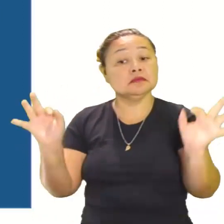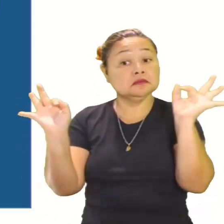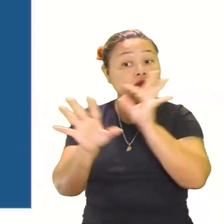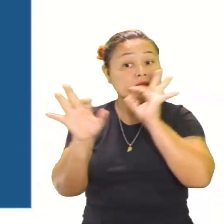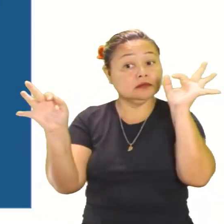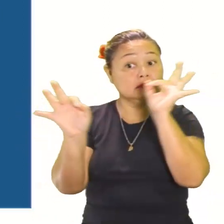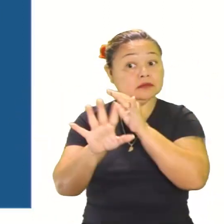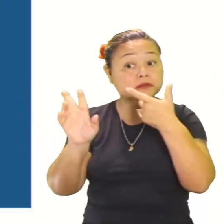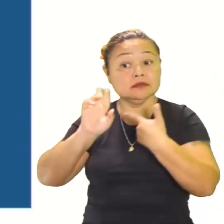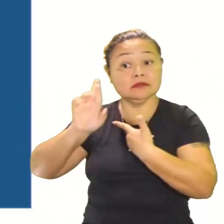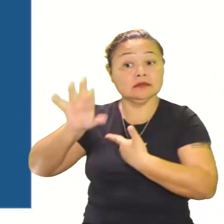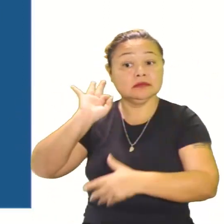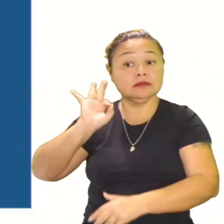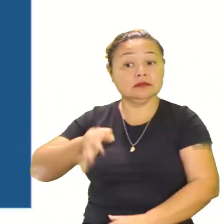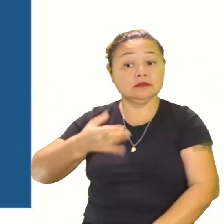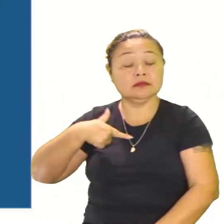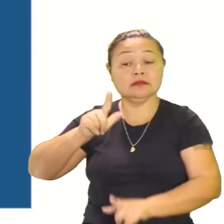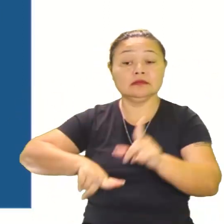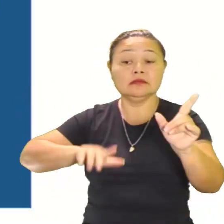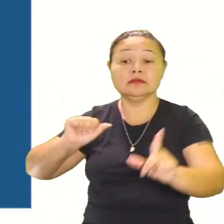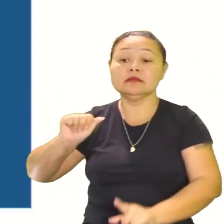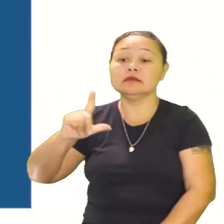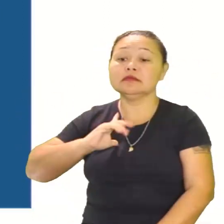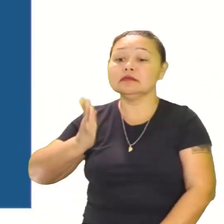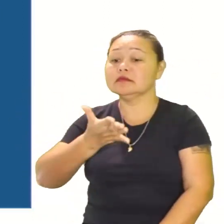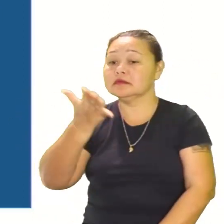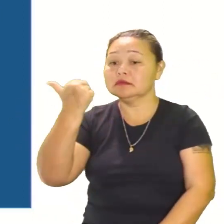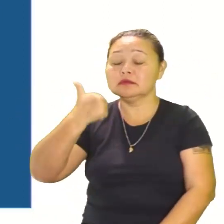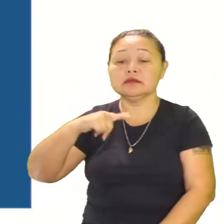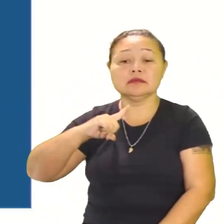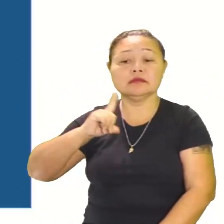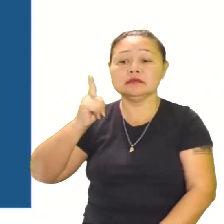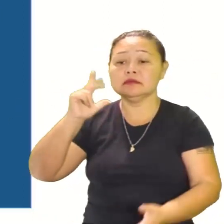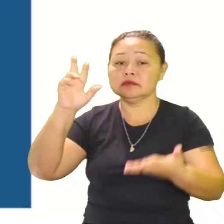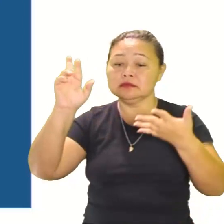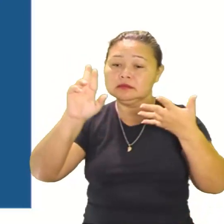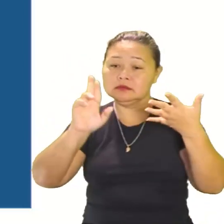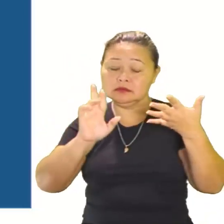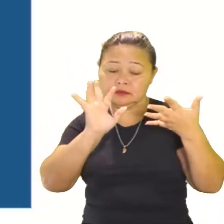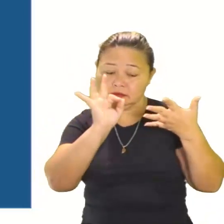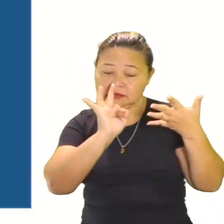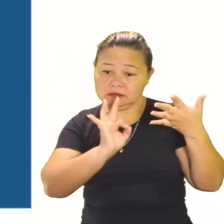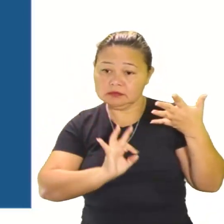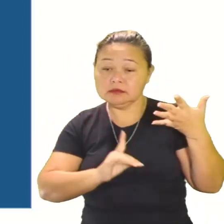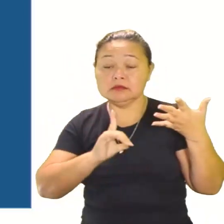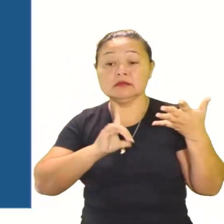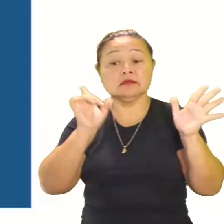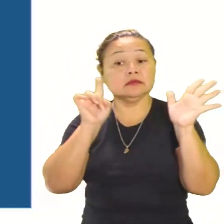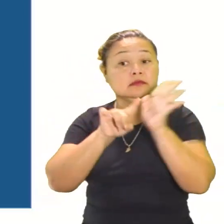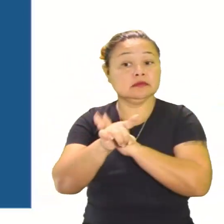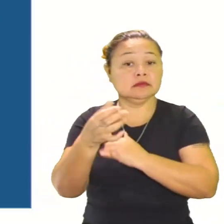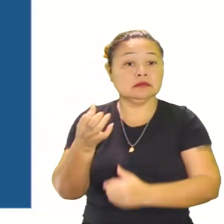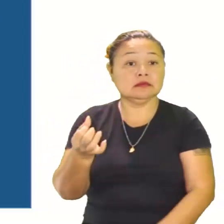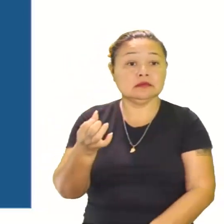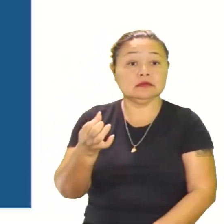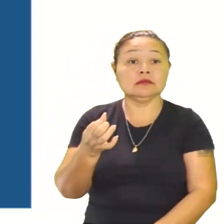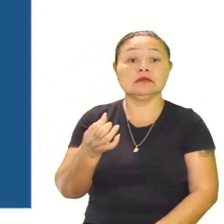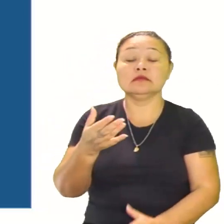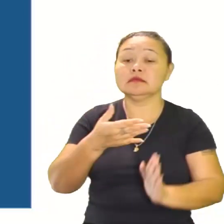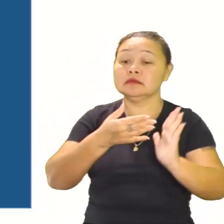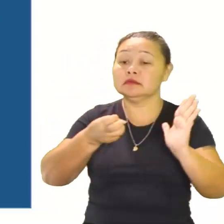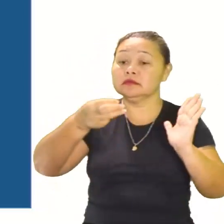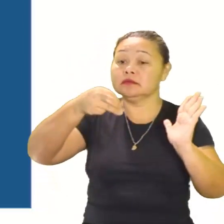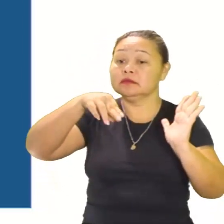Pronto, pronto. Resposta correta, letra A. Vamos lá agora, galera, acertando todas. Vamos à pergunta de número 6. Ter